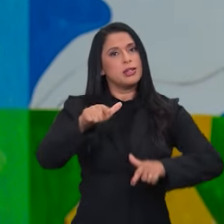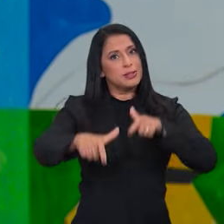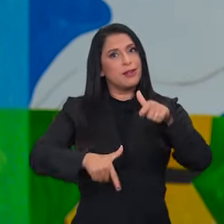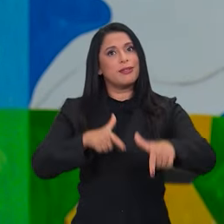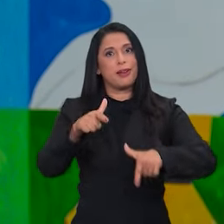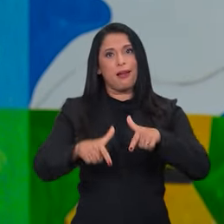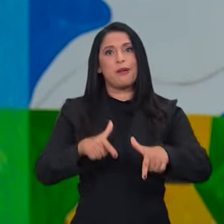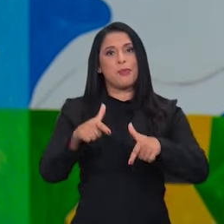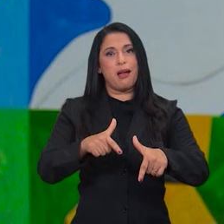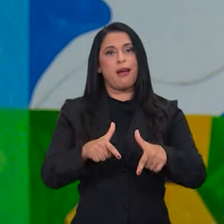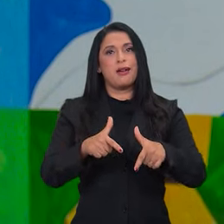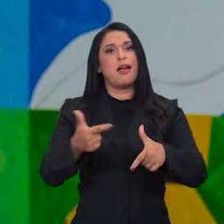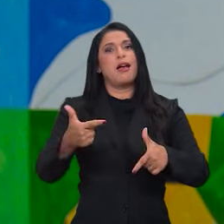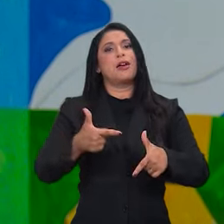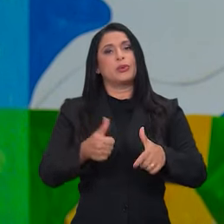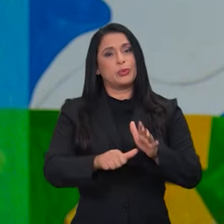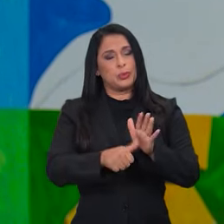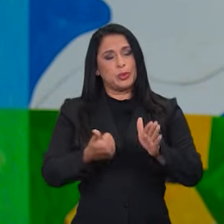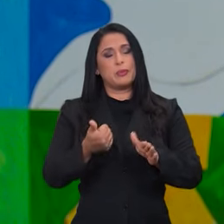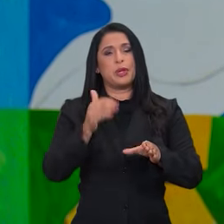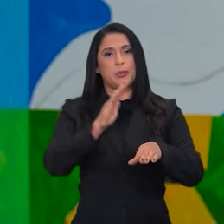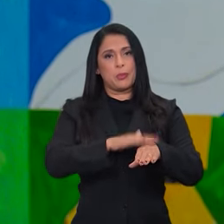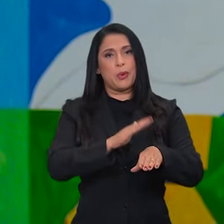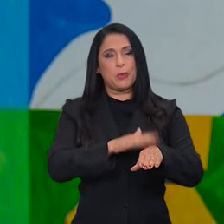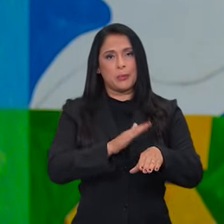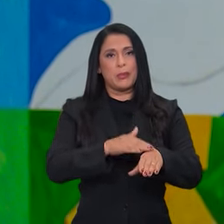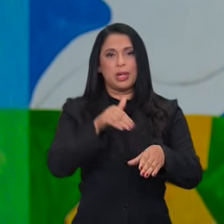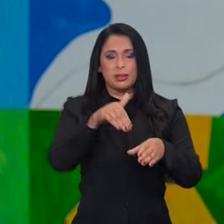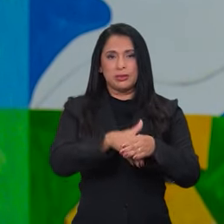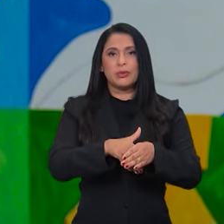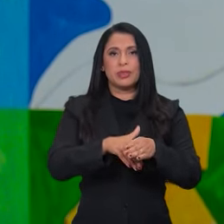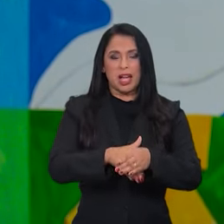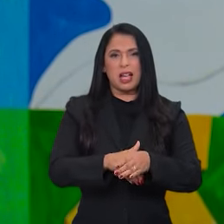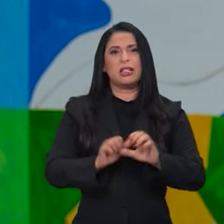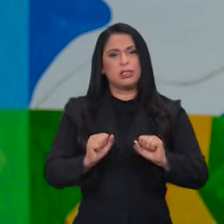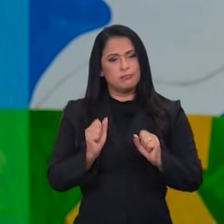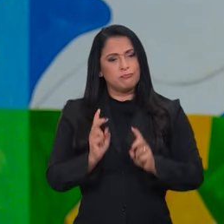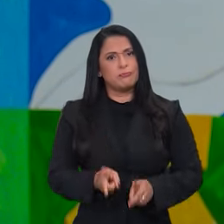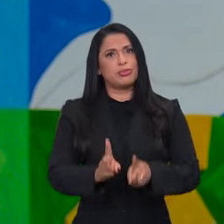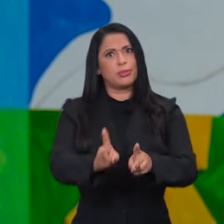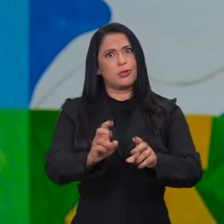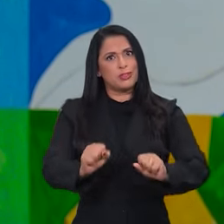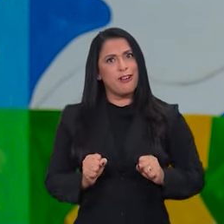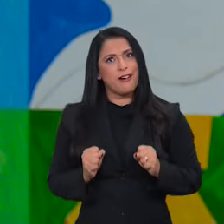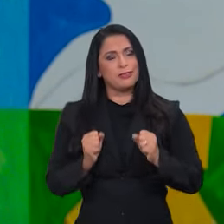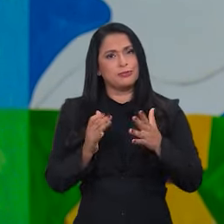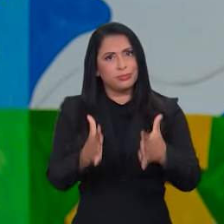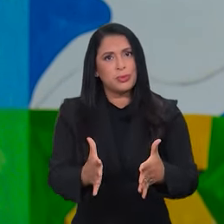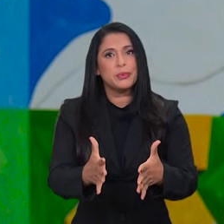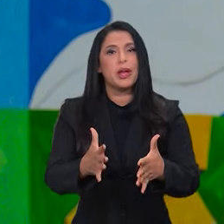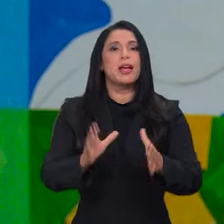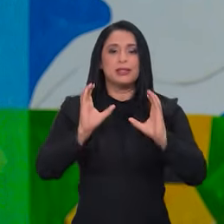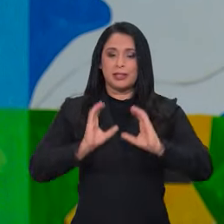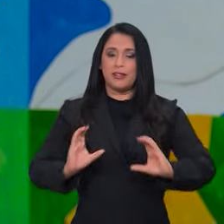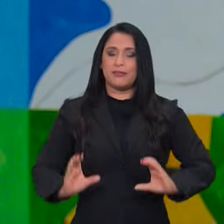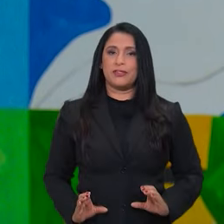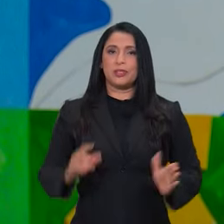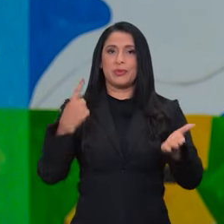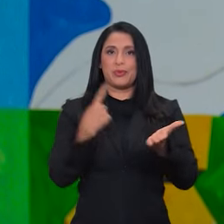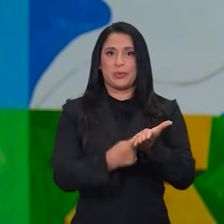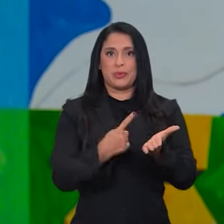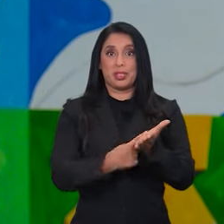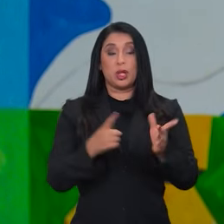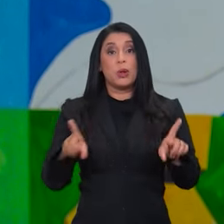mesários e mesários que trabalharam no primeiro turno e continuam a se entregar a esse Esse ato de civismo